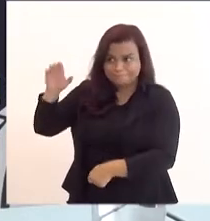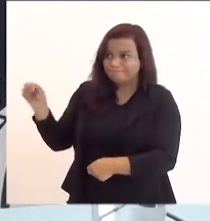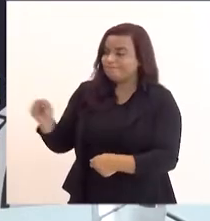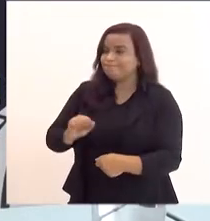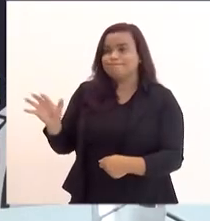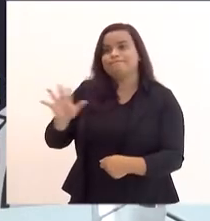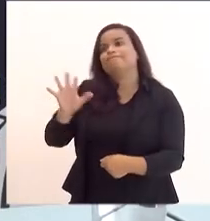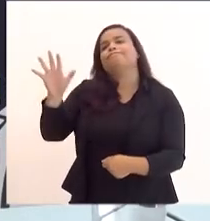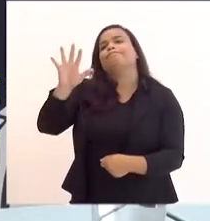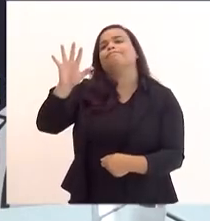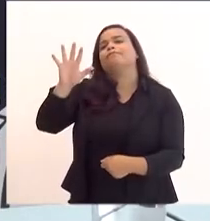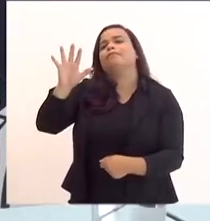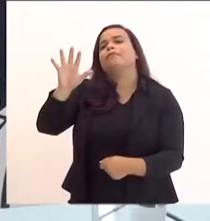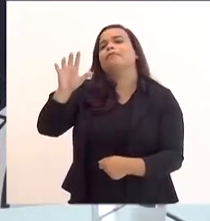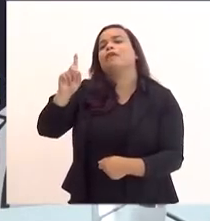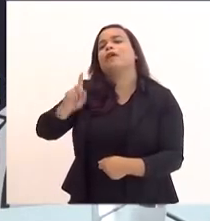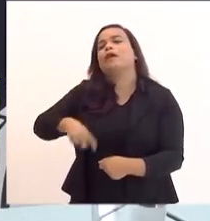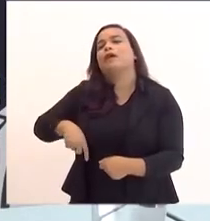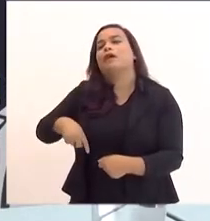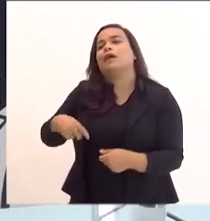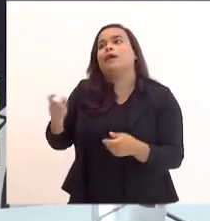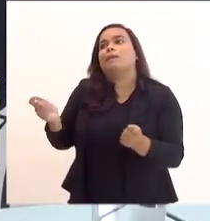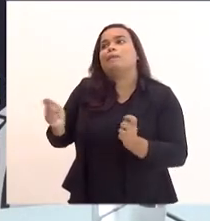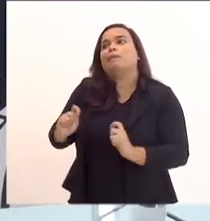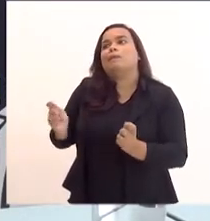acima do potencial